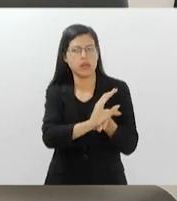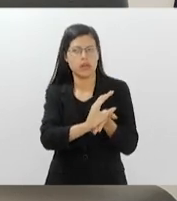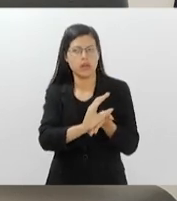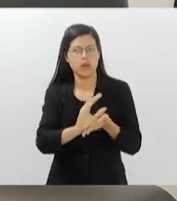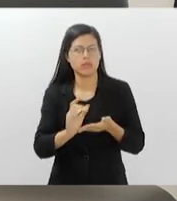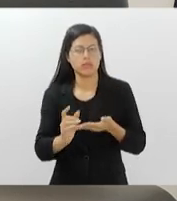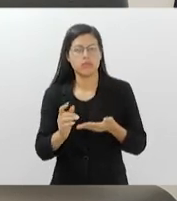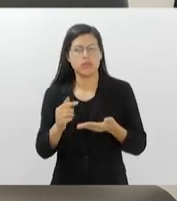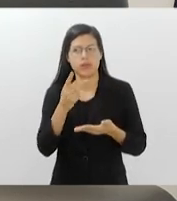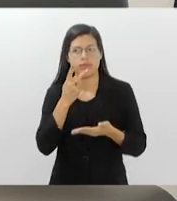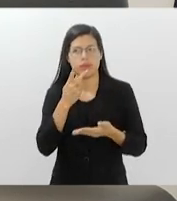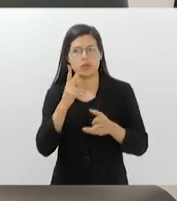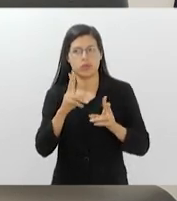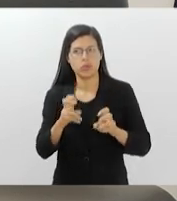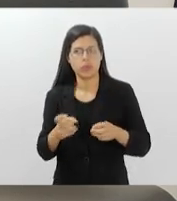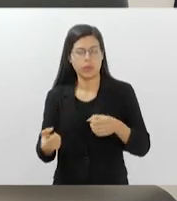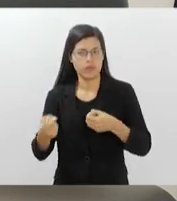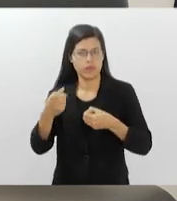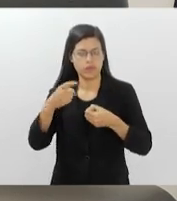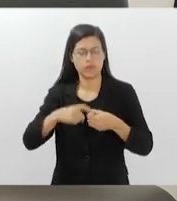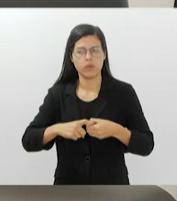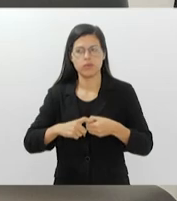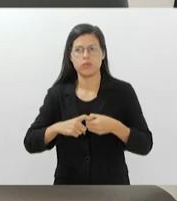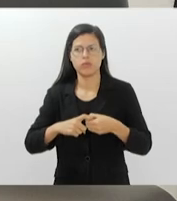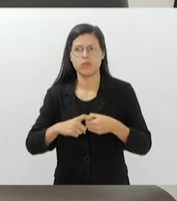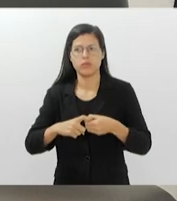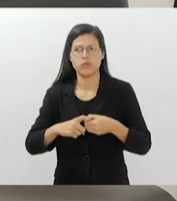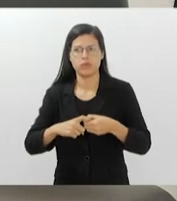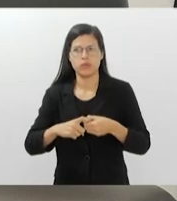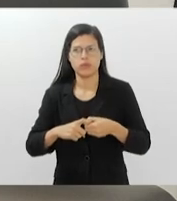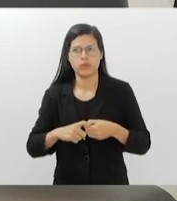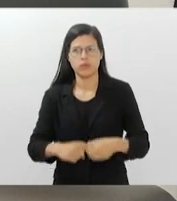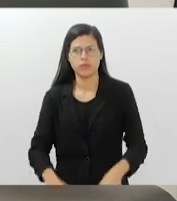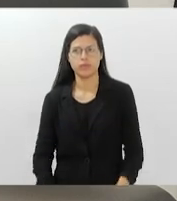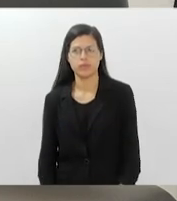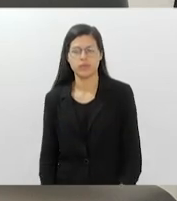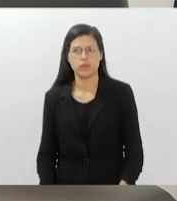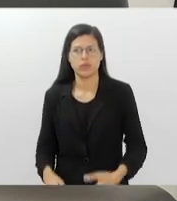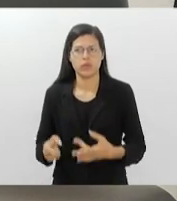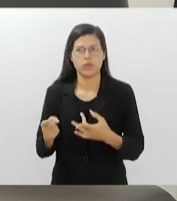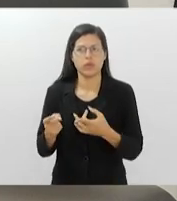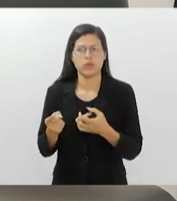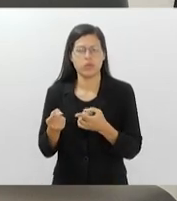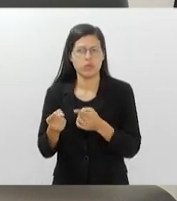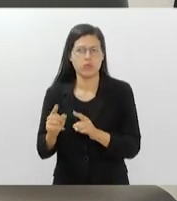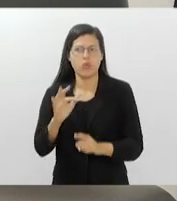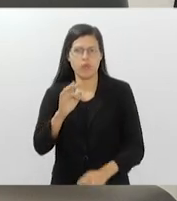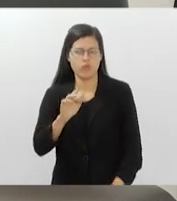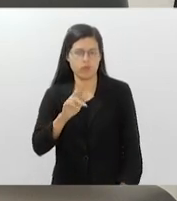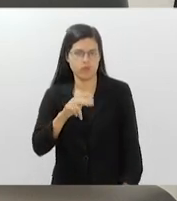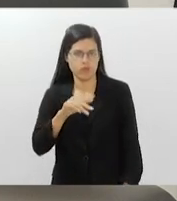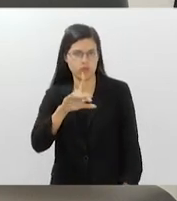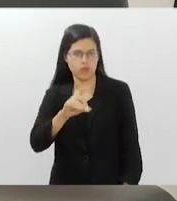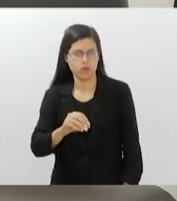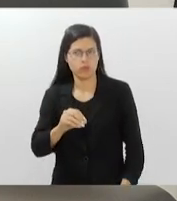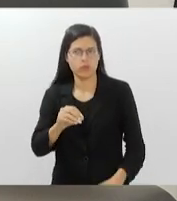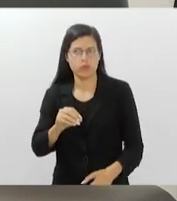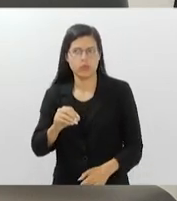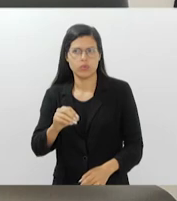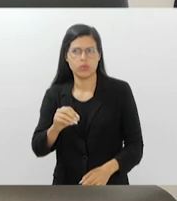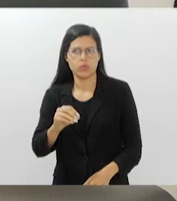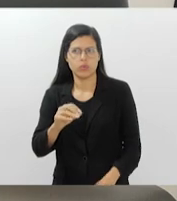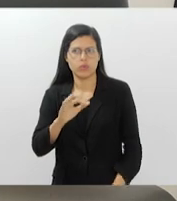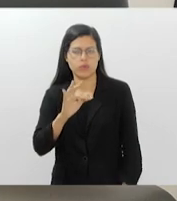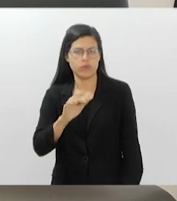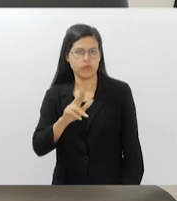retorno do eh a questão do combate à pobreza do do plano não